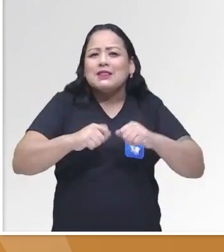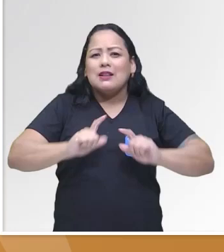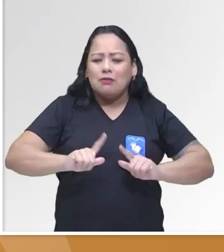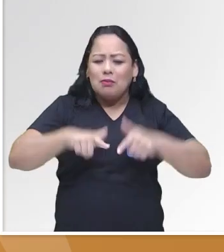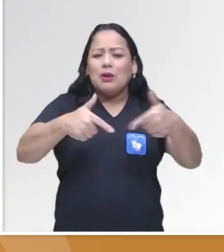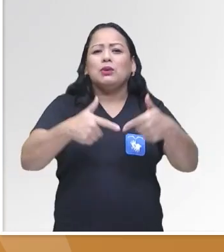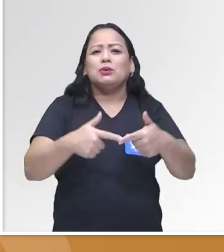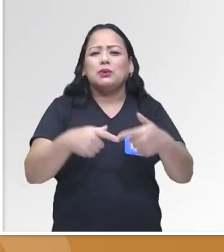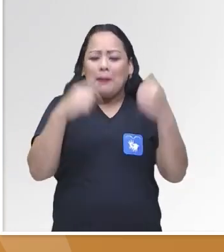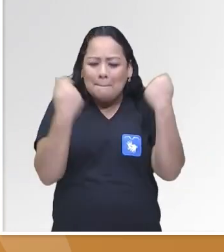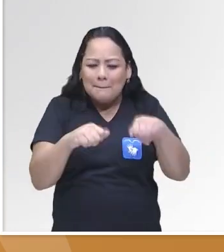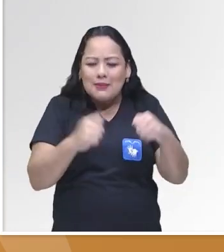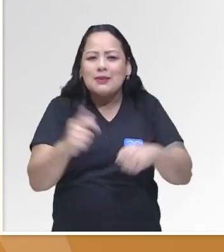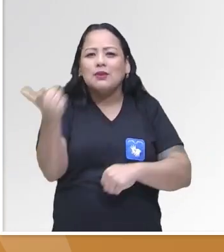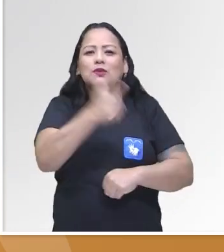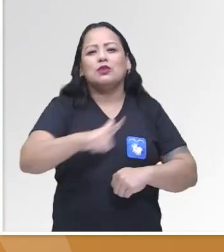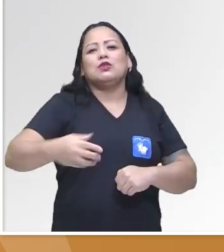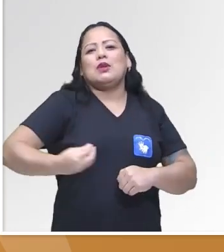precisa sobreviver.